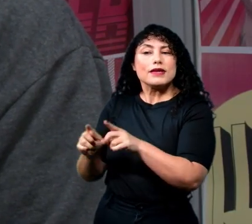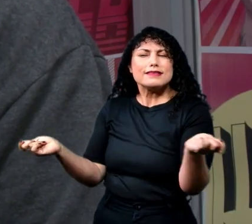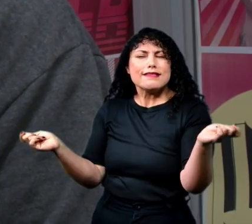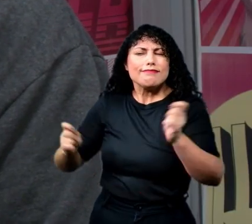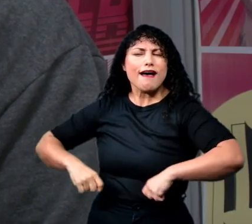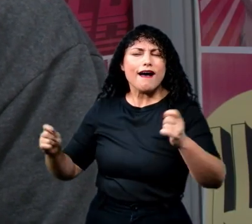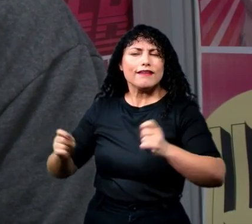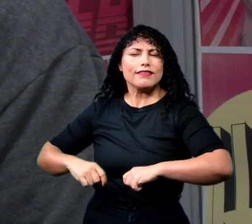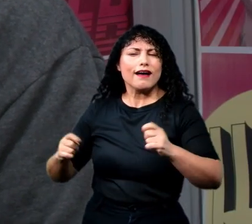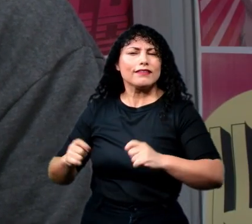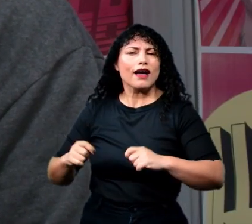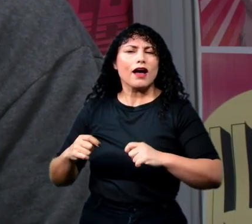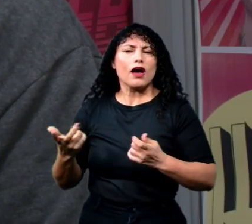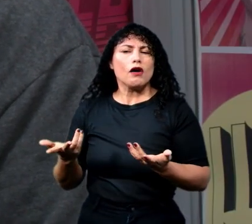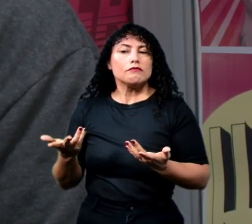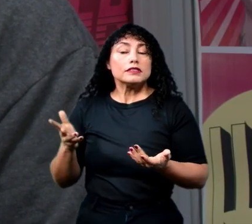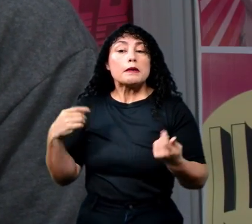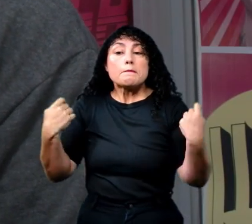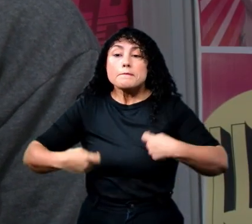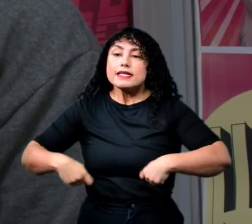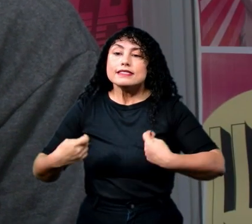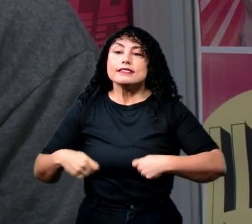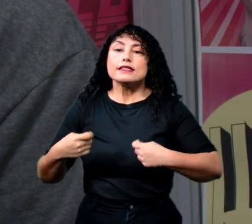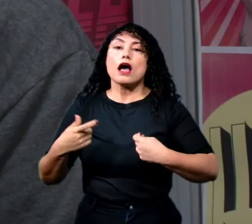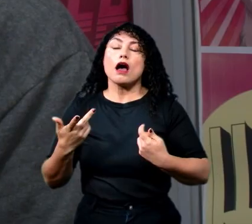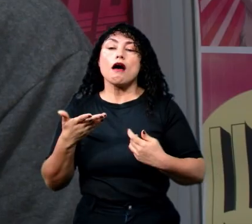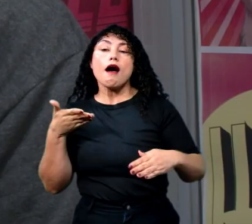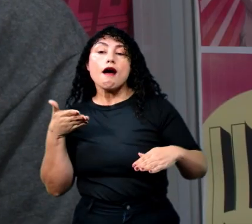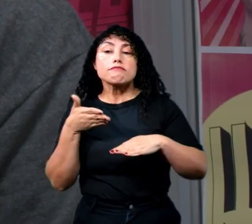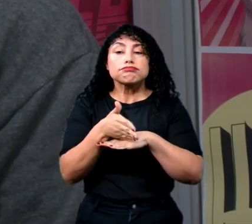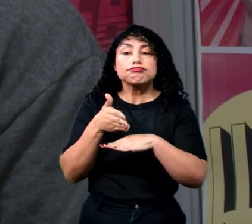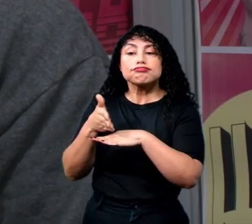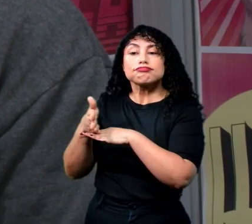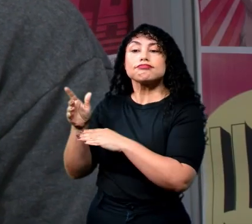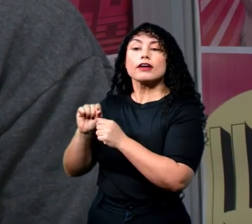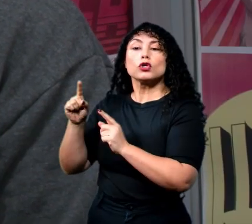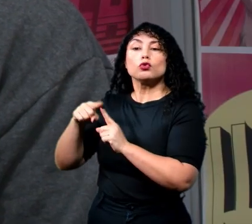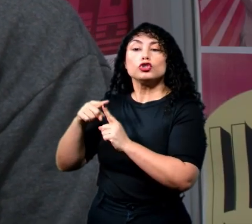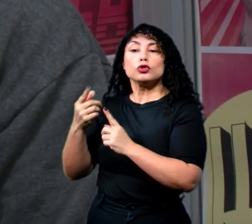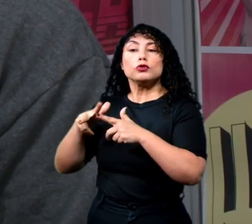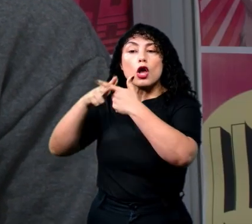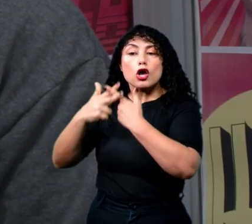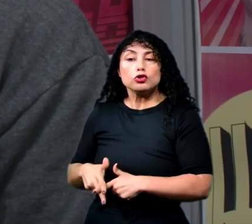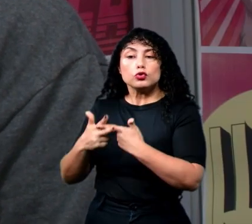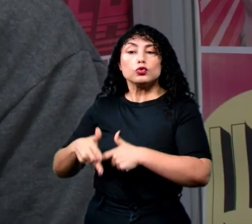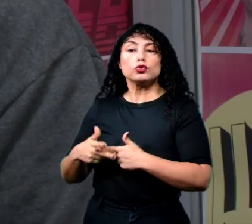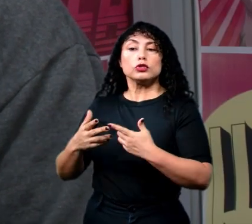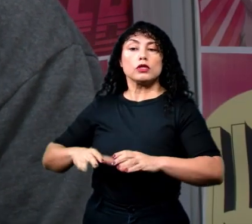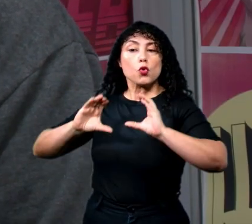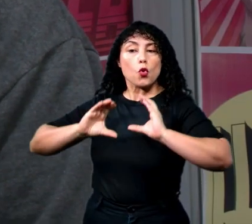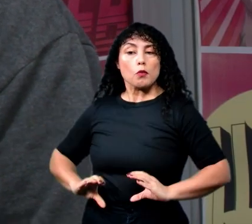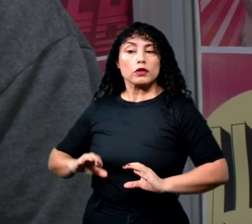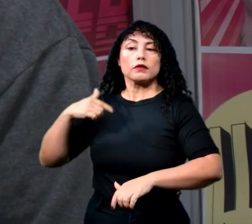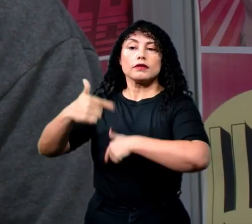possível, ou se porventura for necessário, fazer algum tipo de ajuste na conduta dele, no trabalho